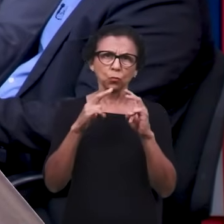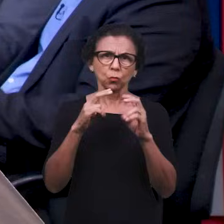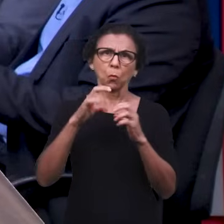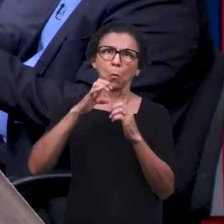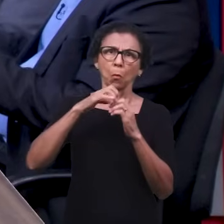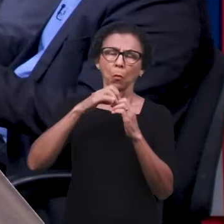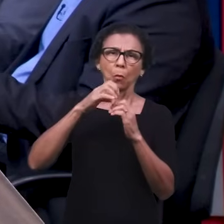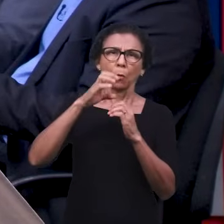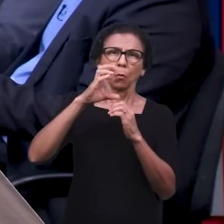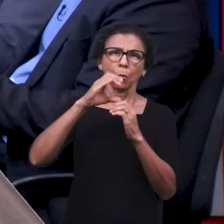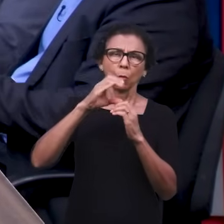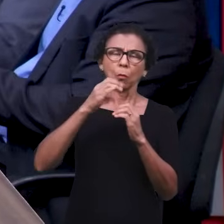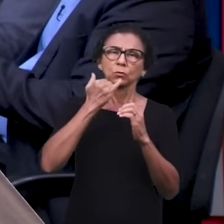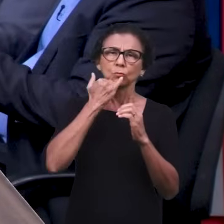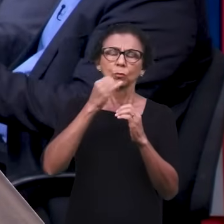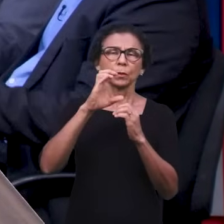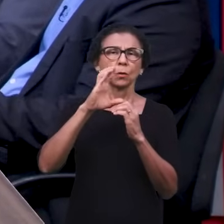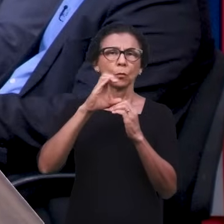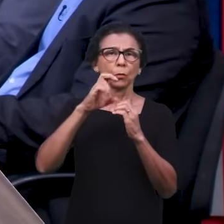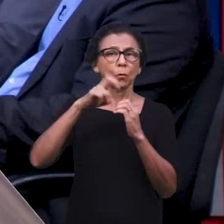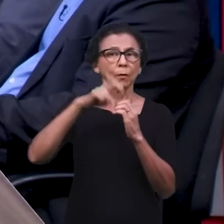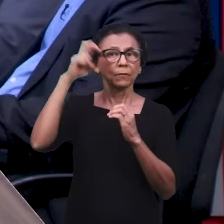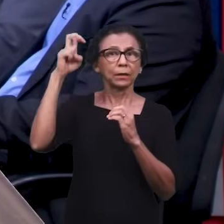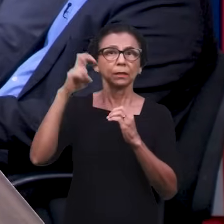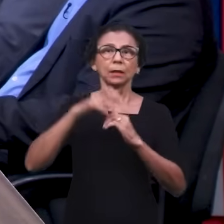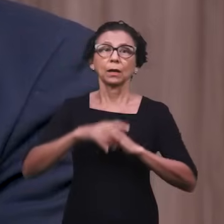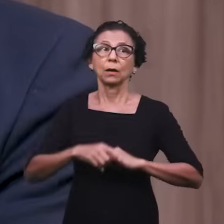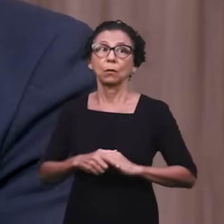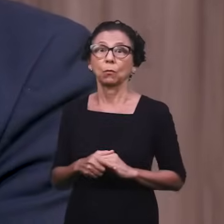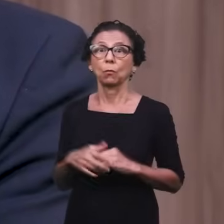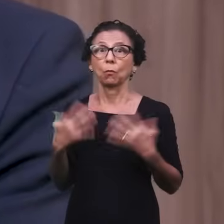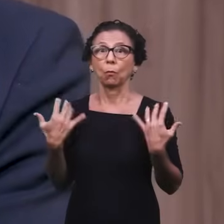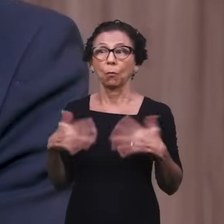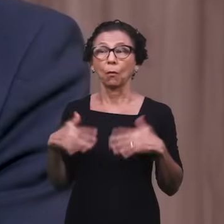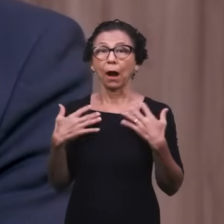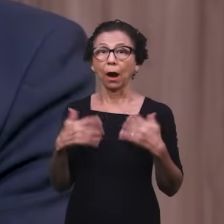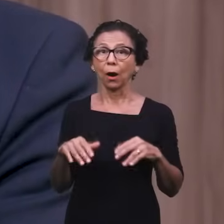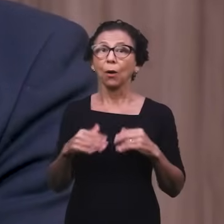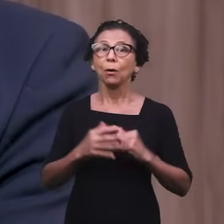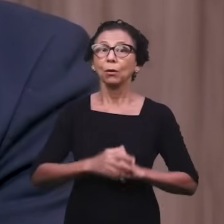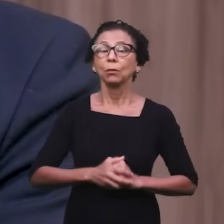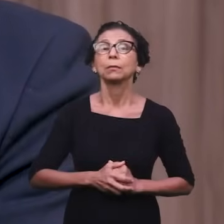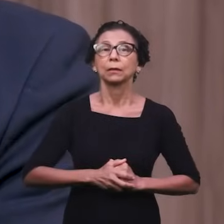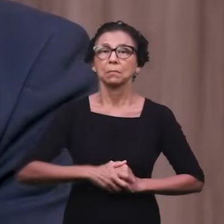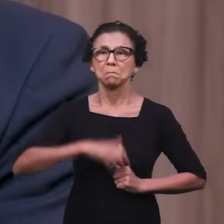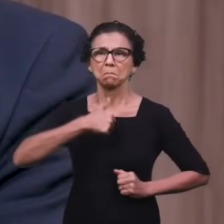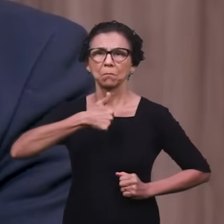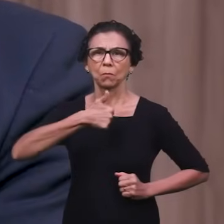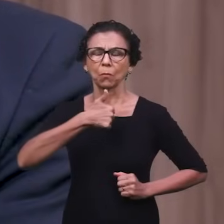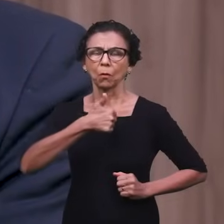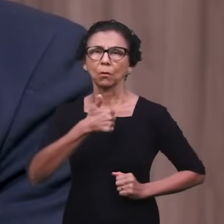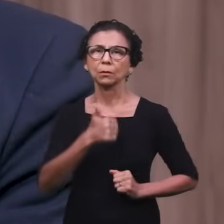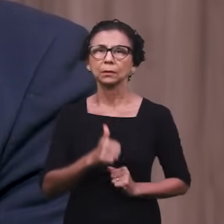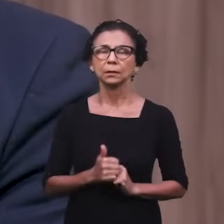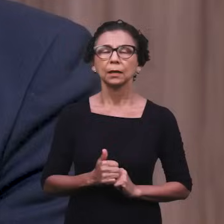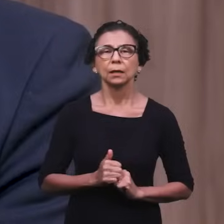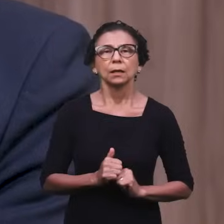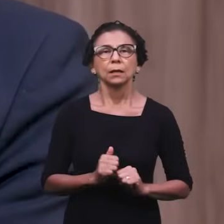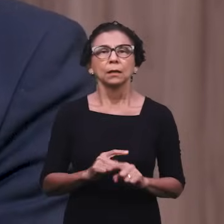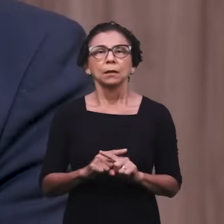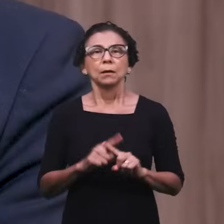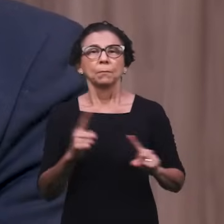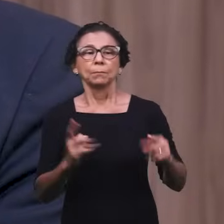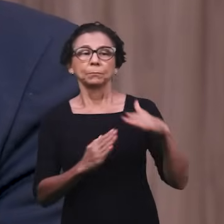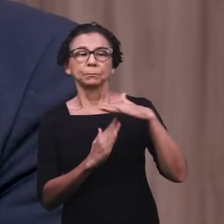essa panaceia que vai também resolver, né, todos os problemas, porque tem também a pessoa que